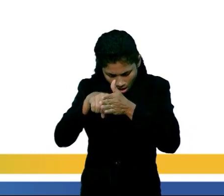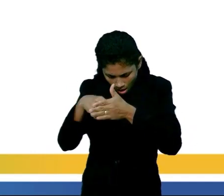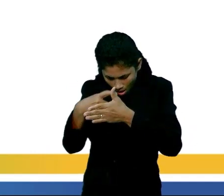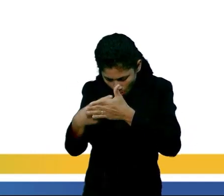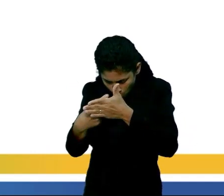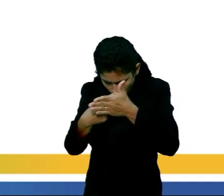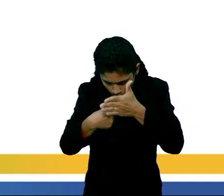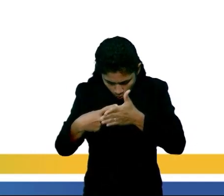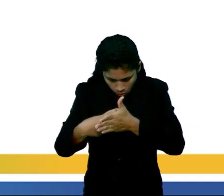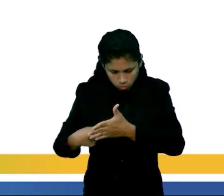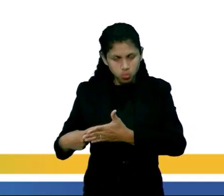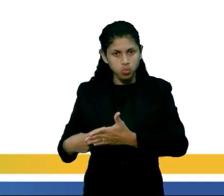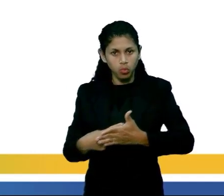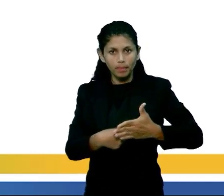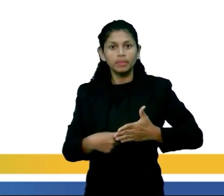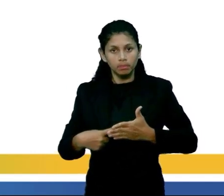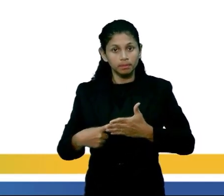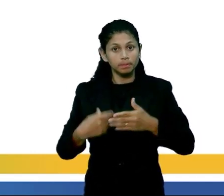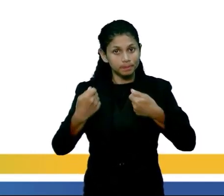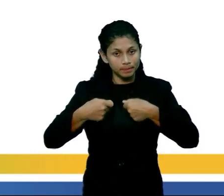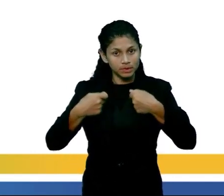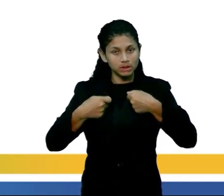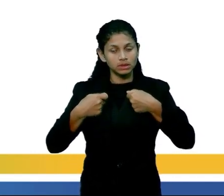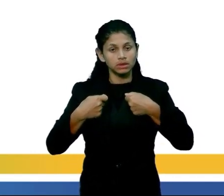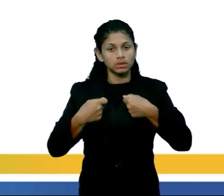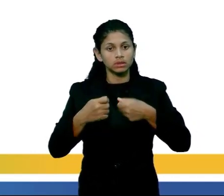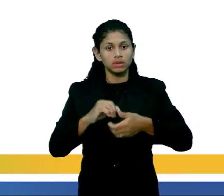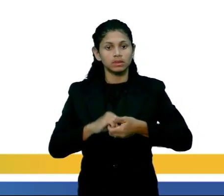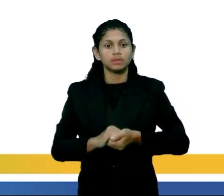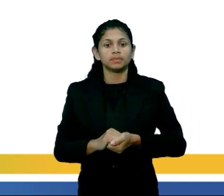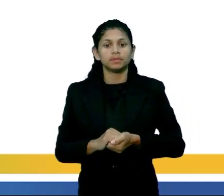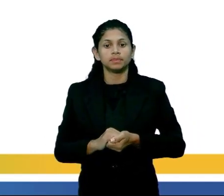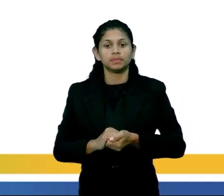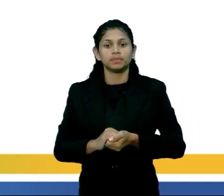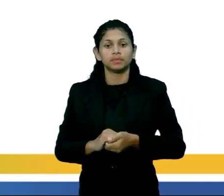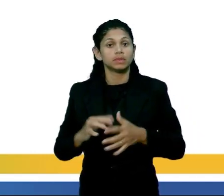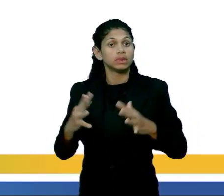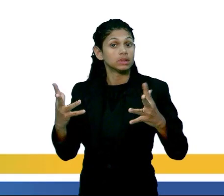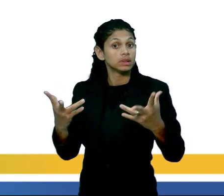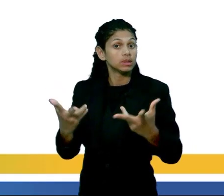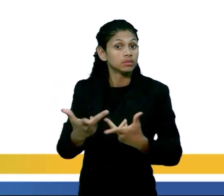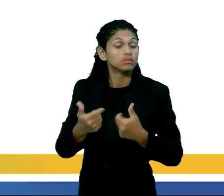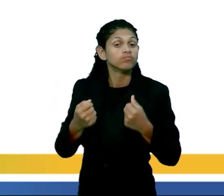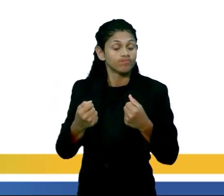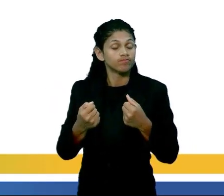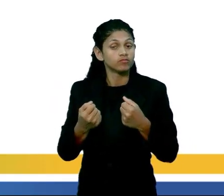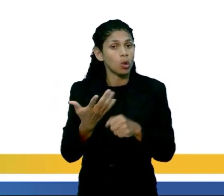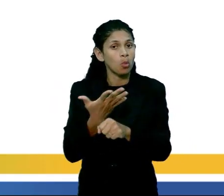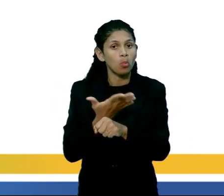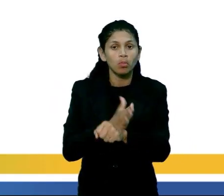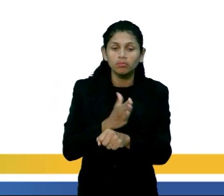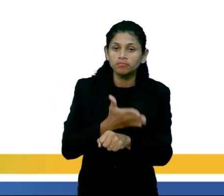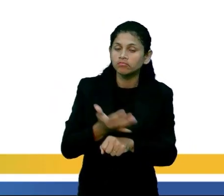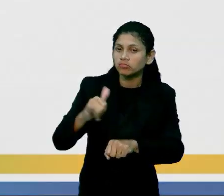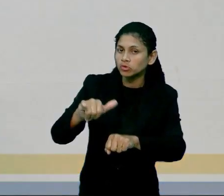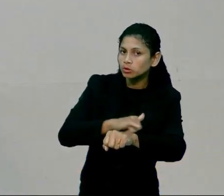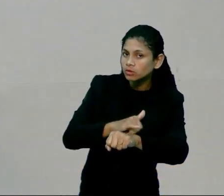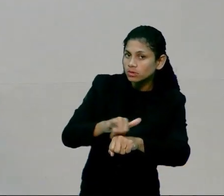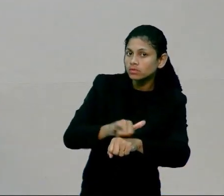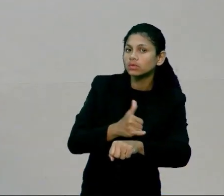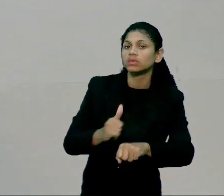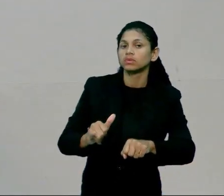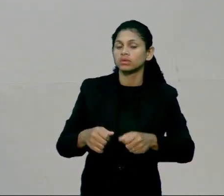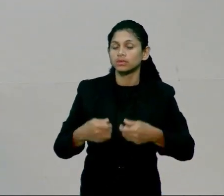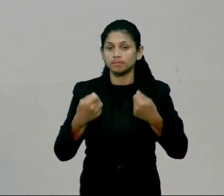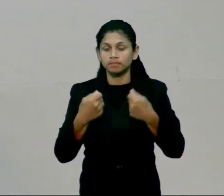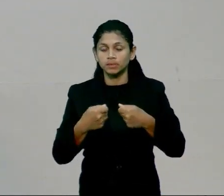tem a aprendizagem motora, que é aperfeiçoar determinada técnica. Por exemplo, a gente sabe andar e aprimorando, a